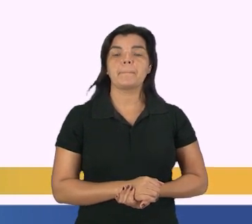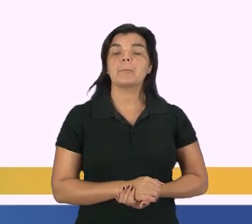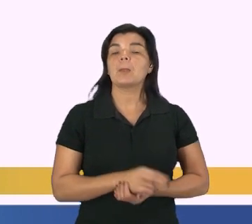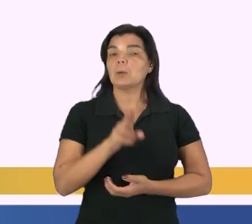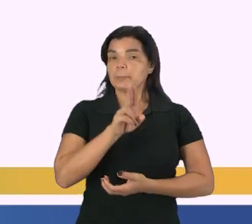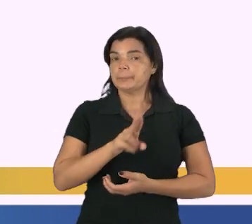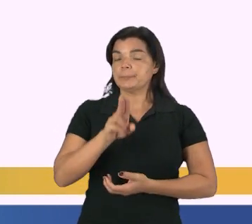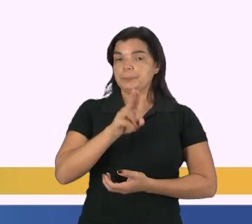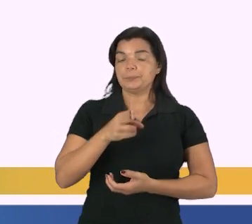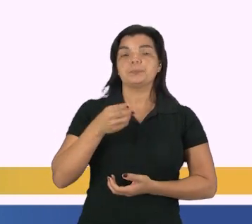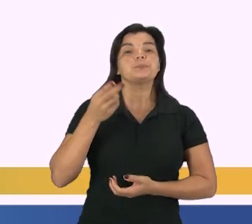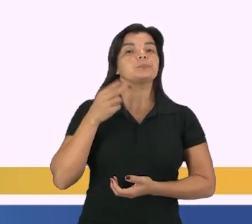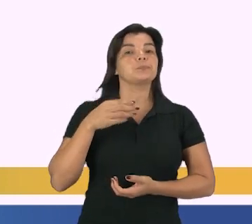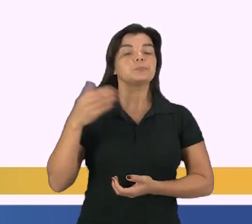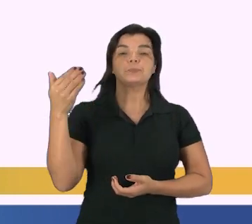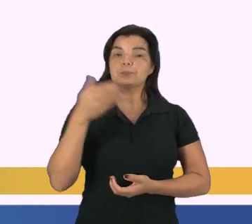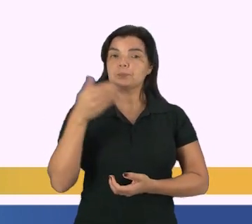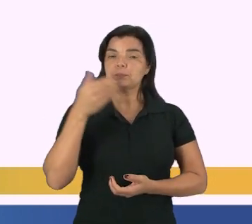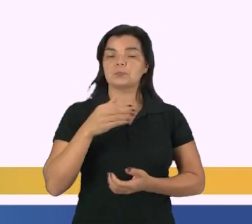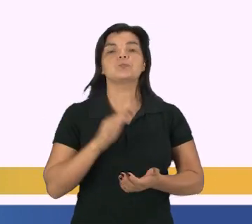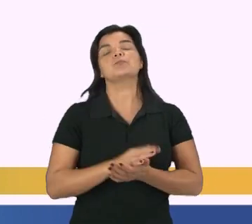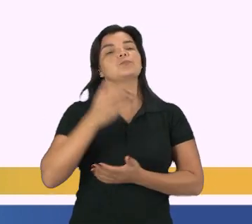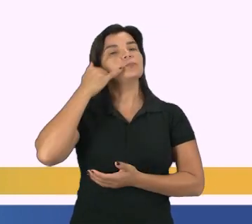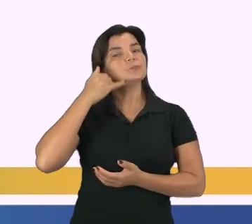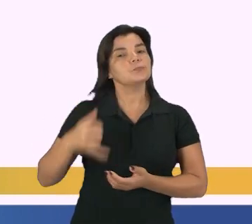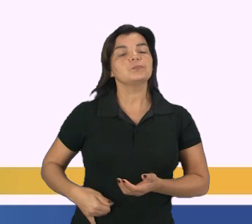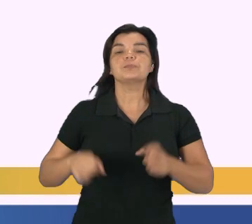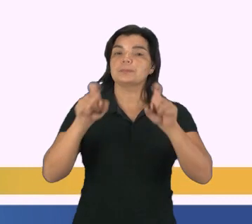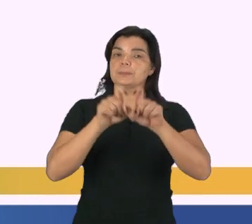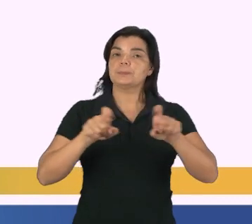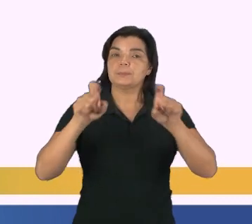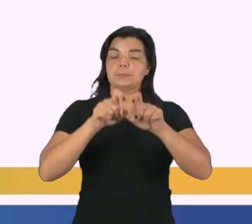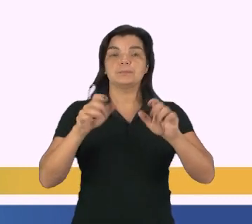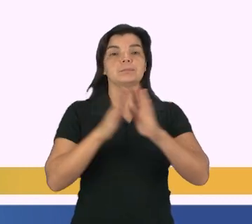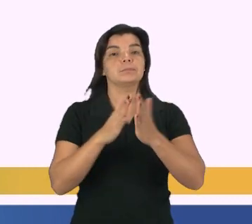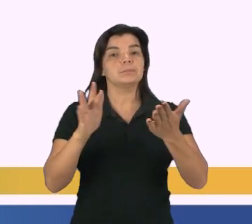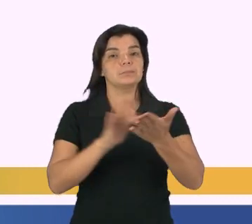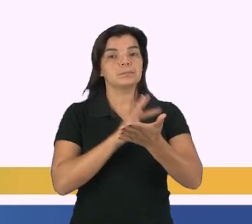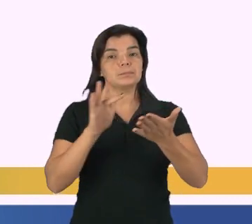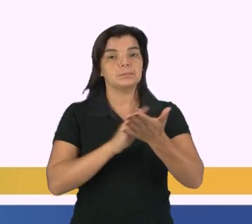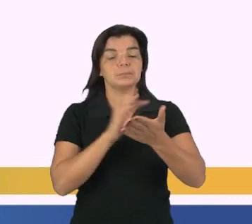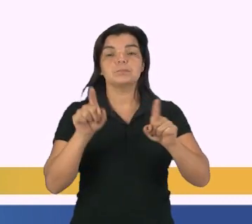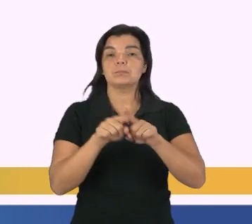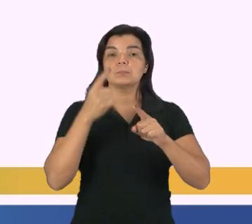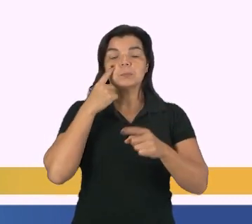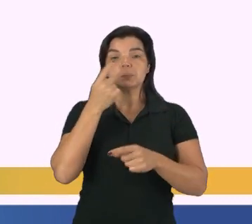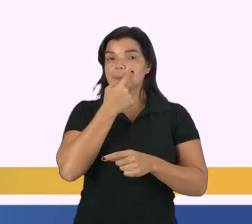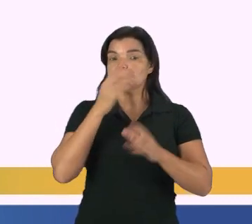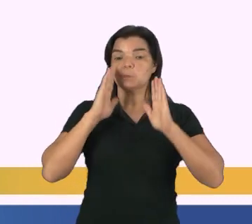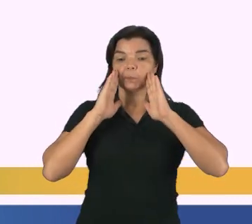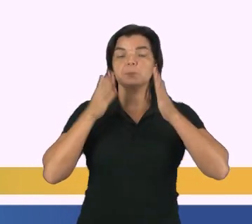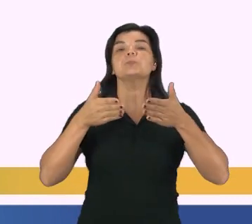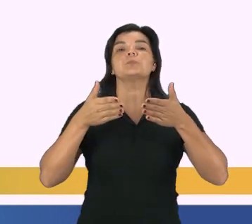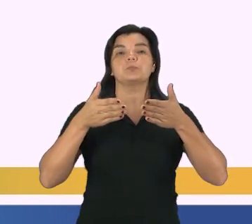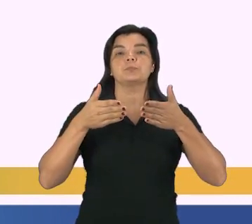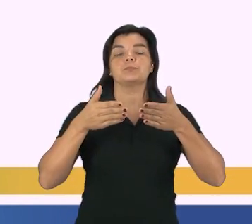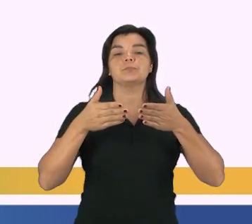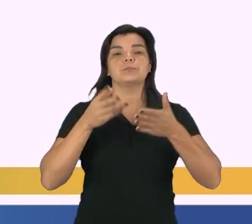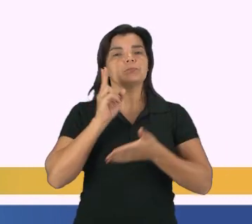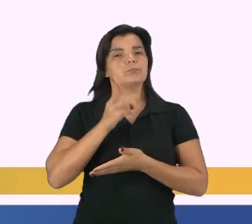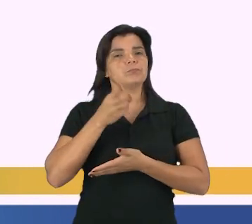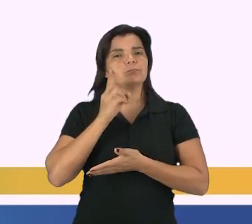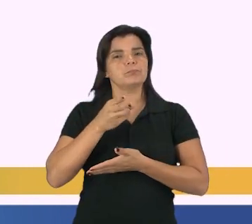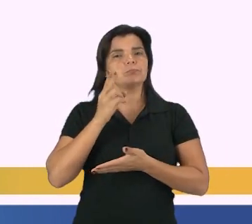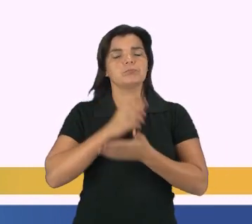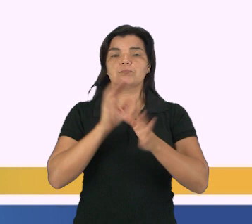Com o uso constante de smartphones, computadores e tablets, os olhos permanecem focados na